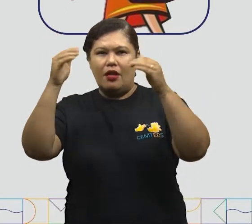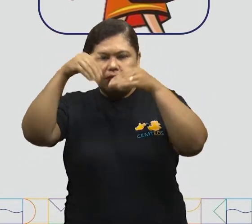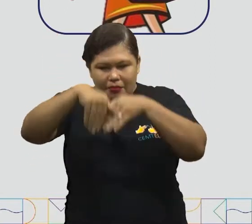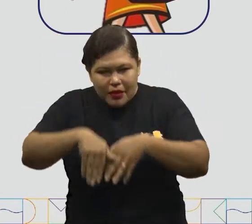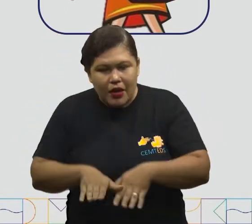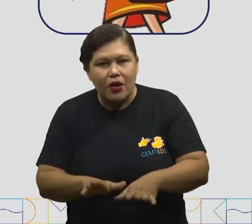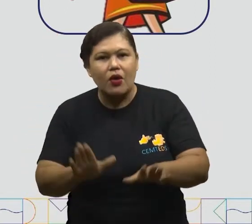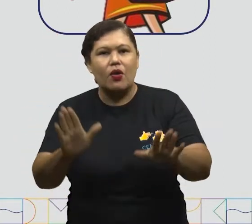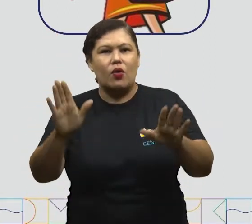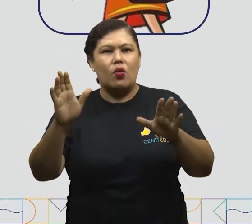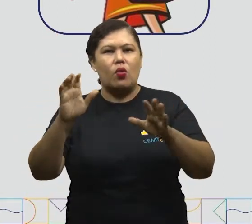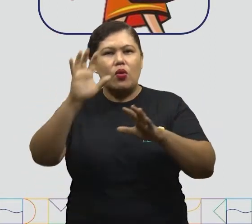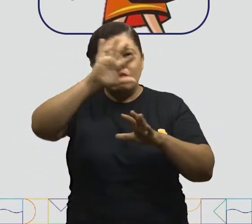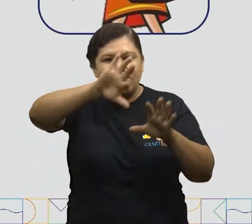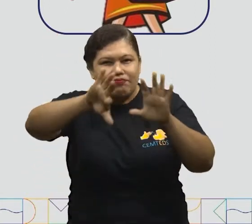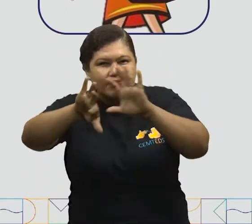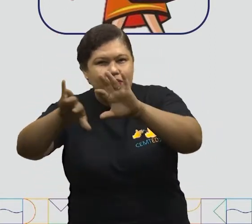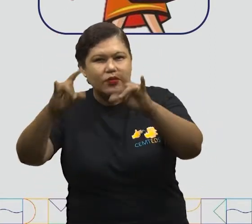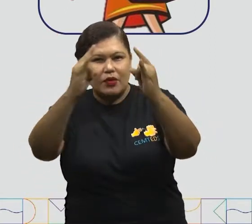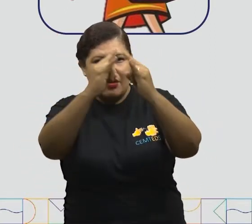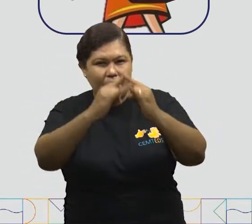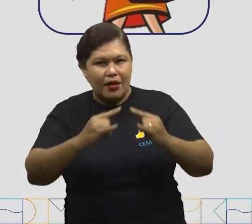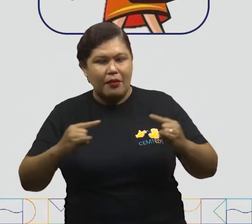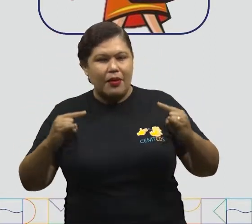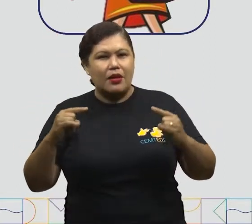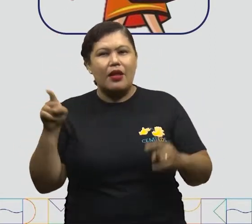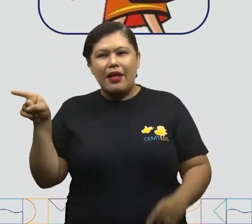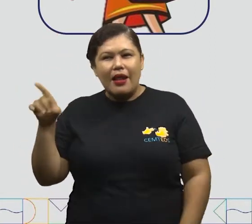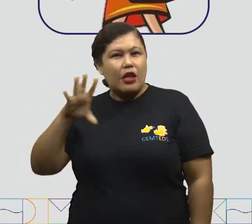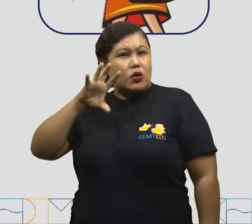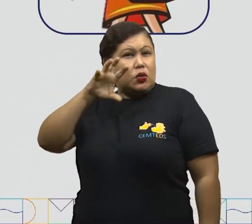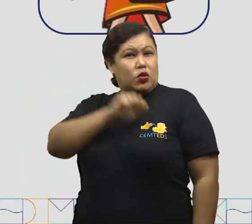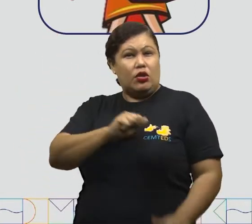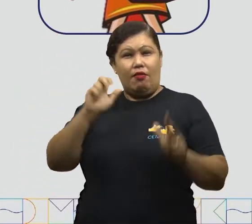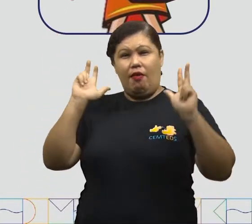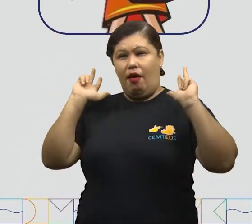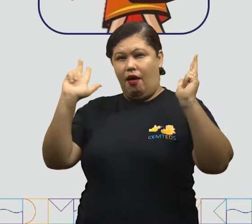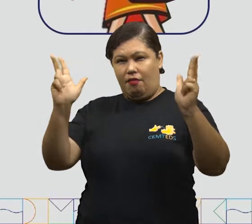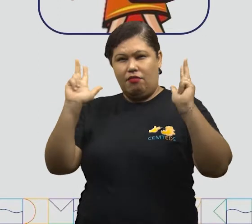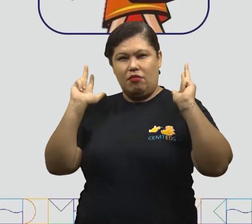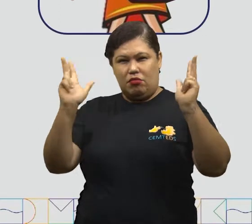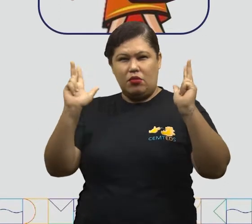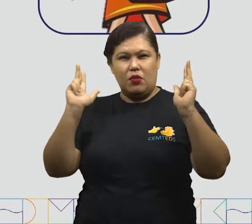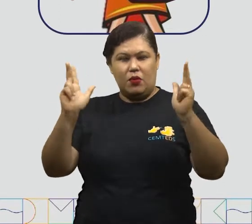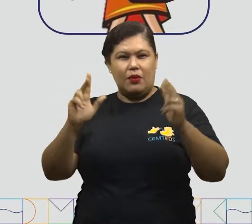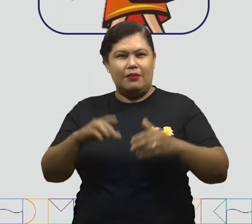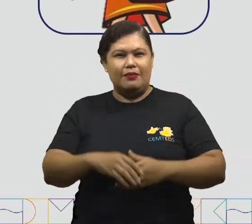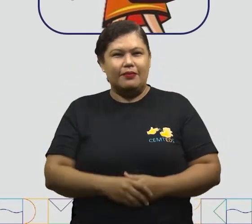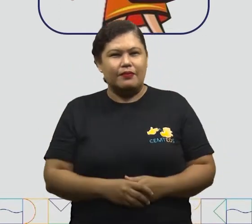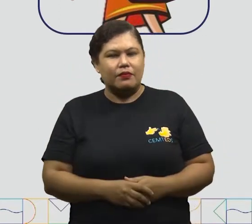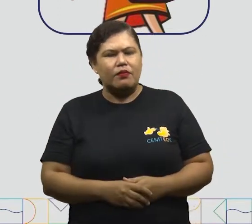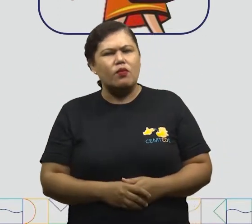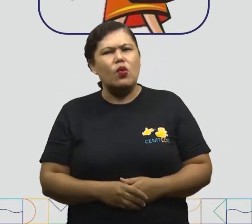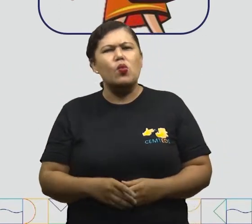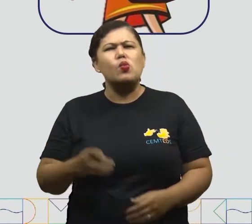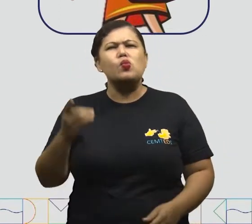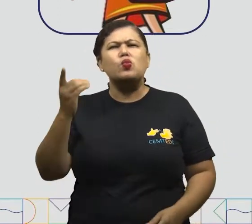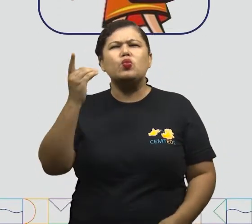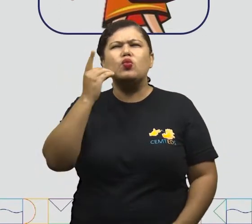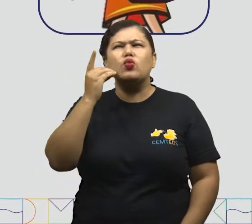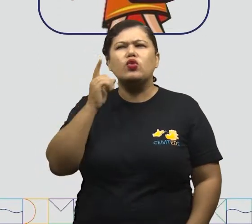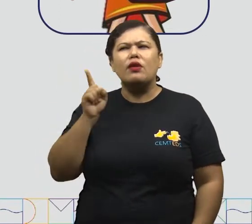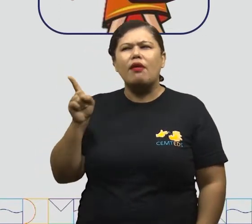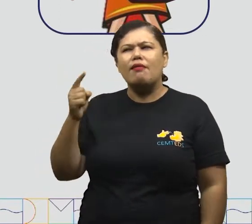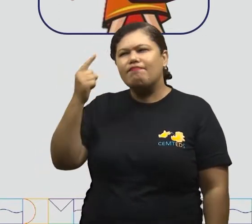mergulho, trilha, acampamento. Essa garota era simplesmente radical. Um belo